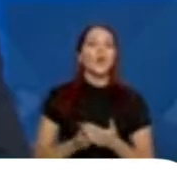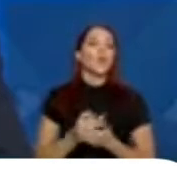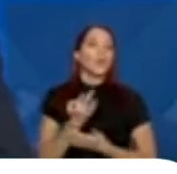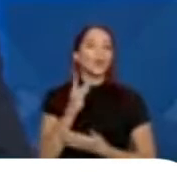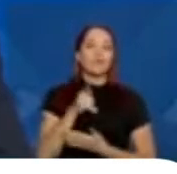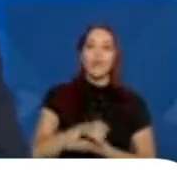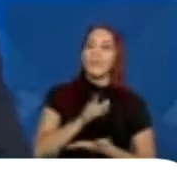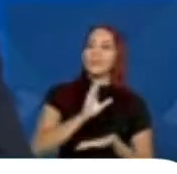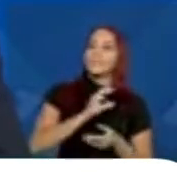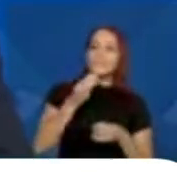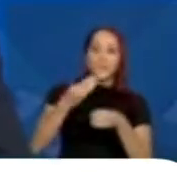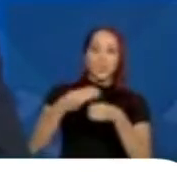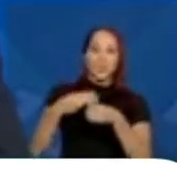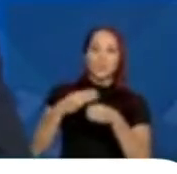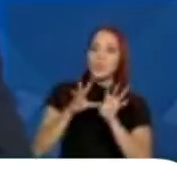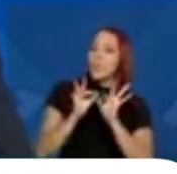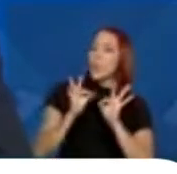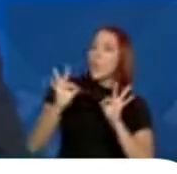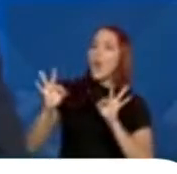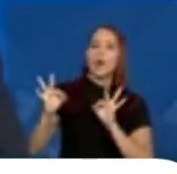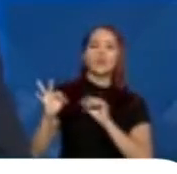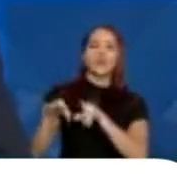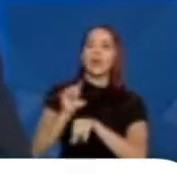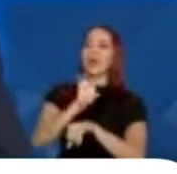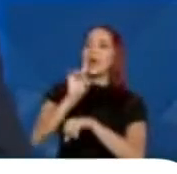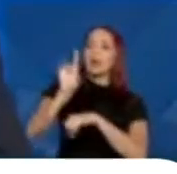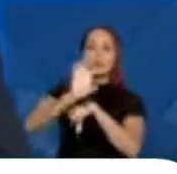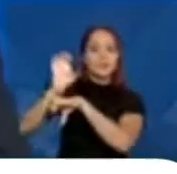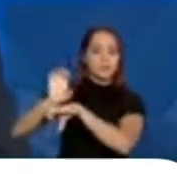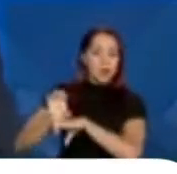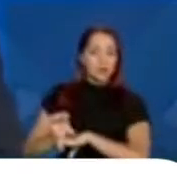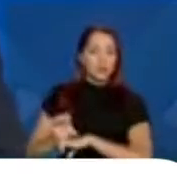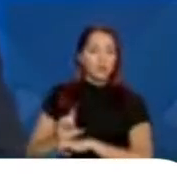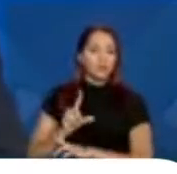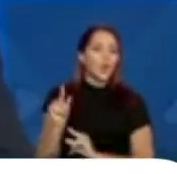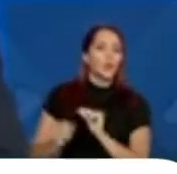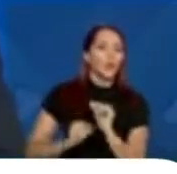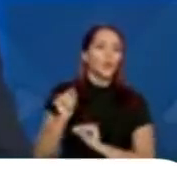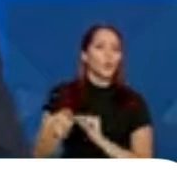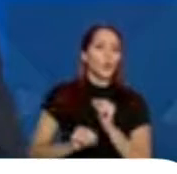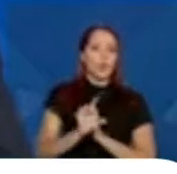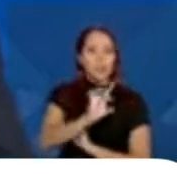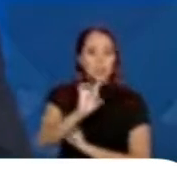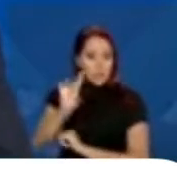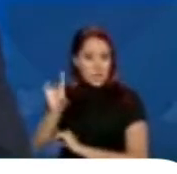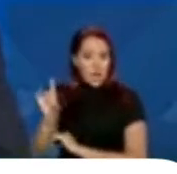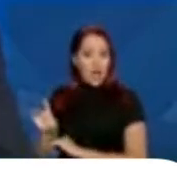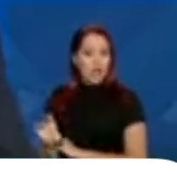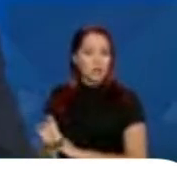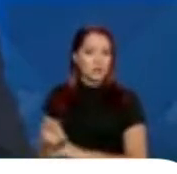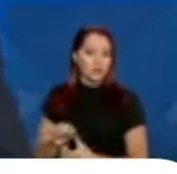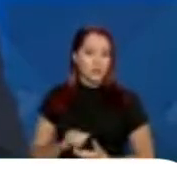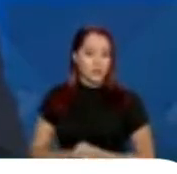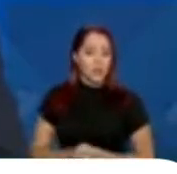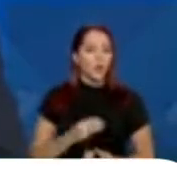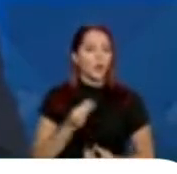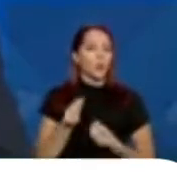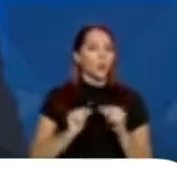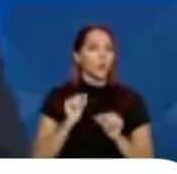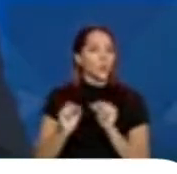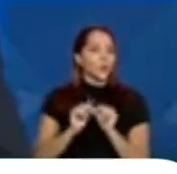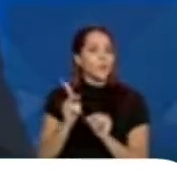para os municípios do interior de cada estado, e o que foi de cada item e o que se